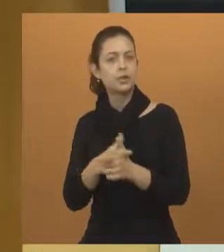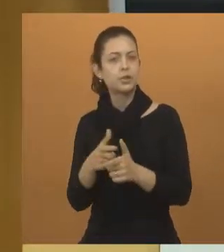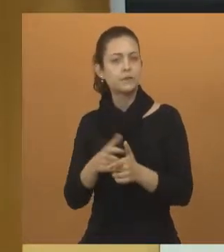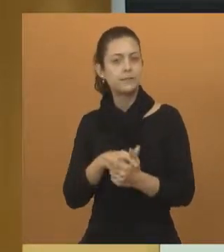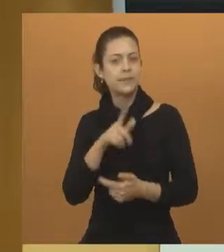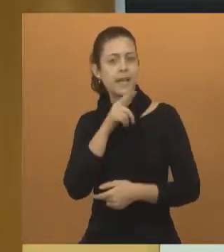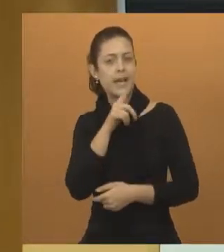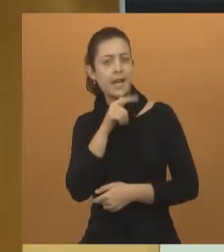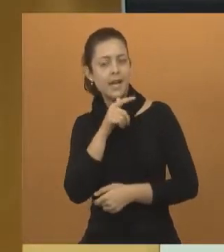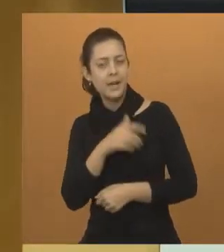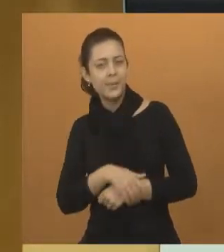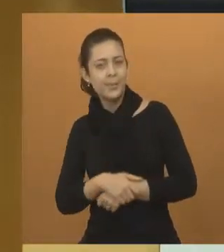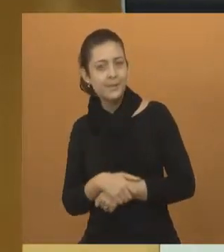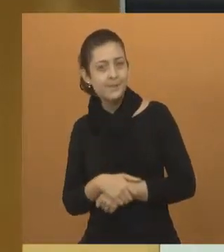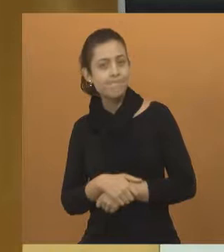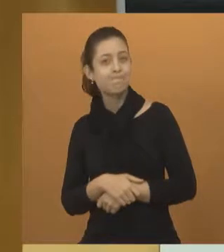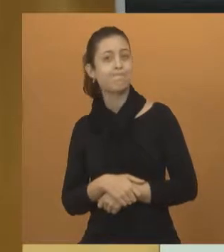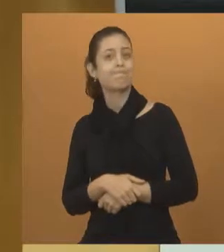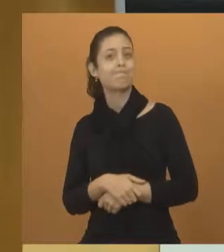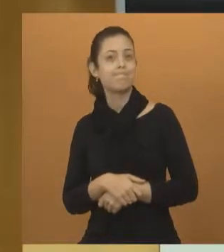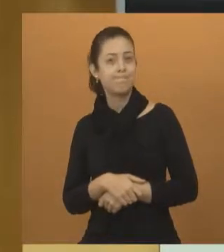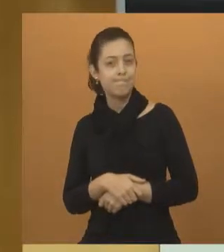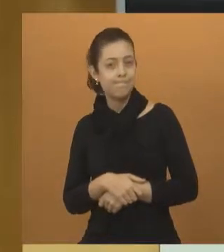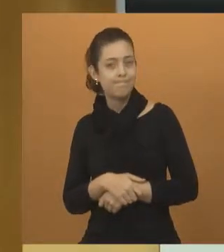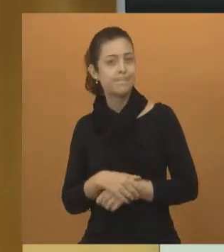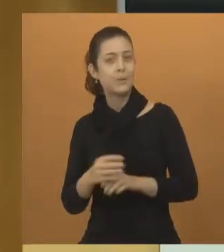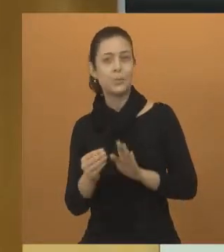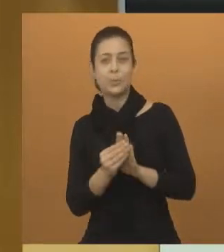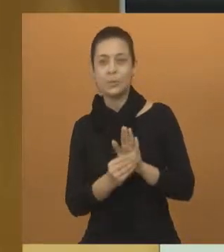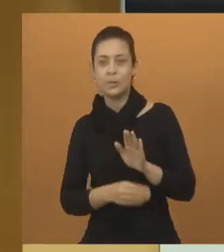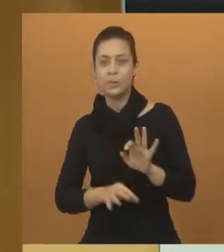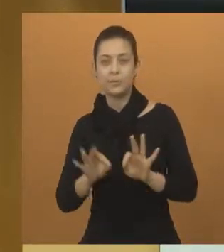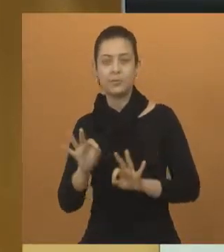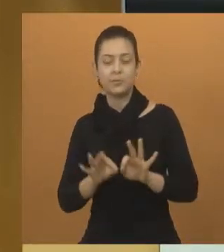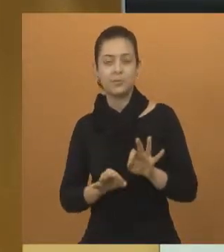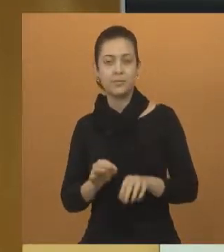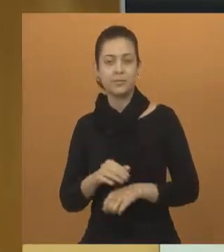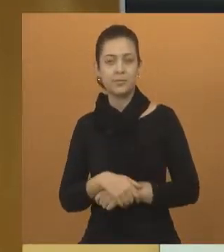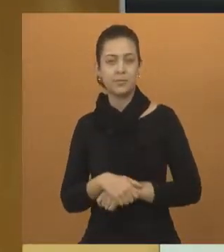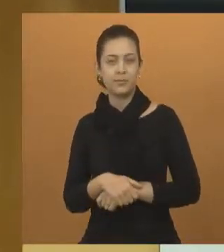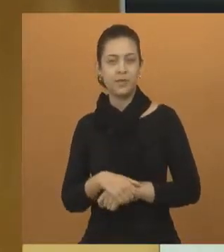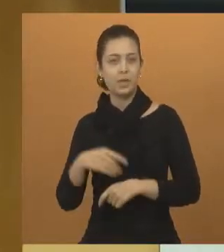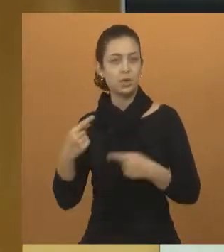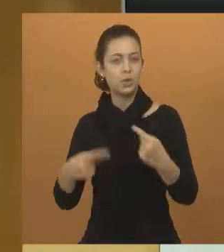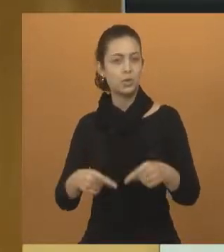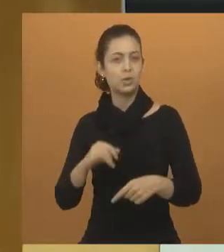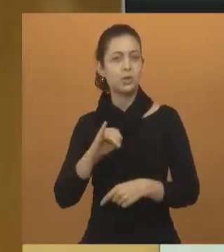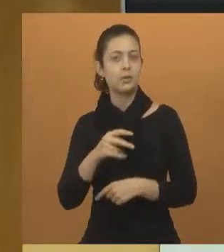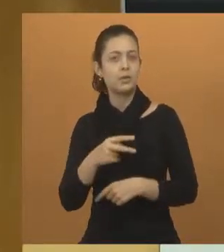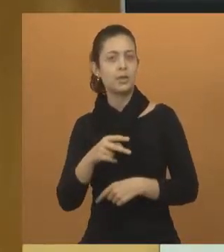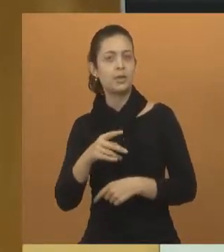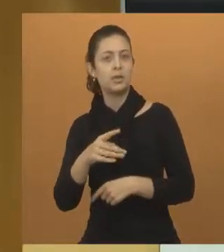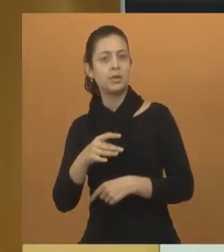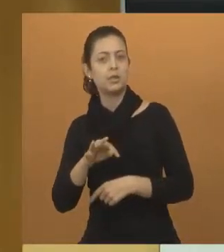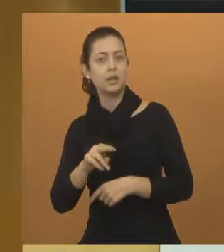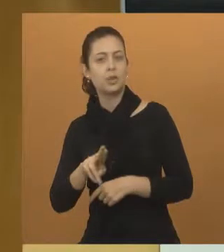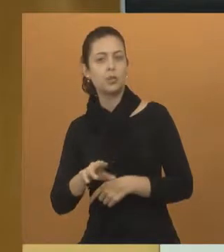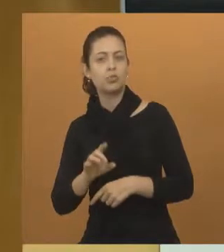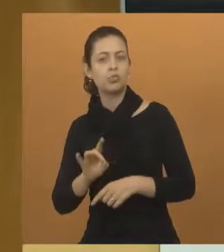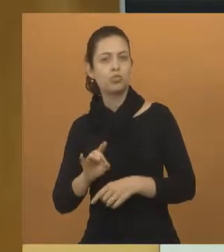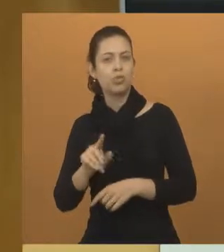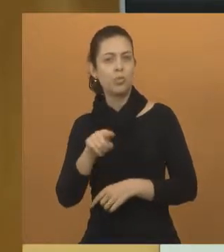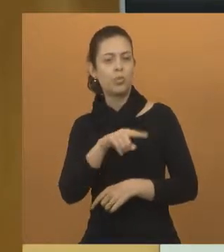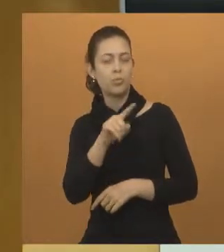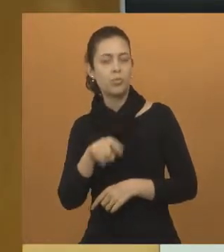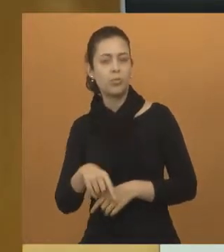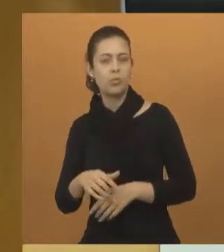água. A água não entra nesse projeto, pessoal. Nós estamos discutindo o IPTU e a remissão do